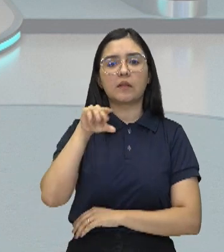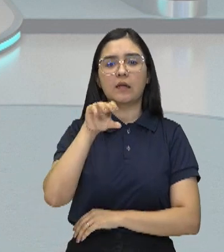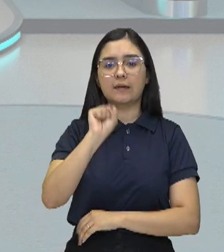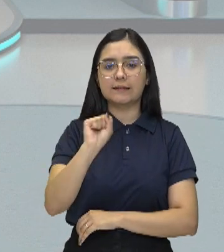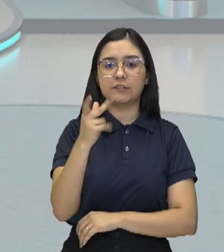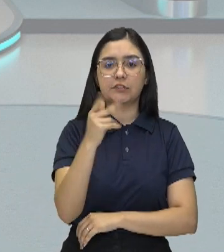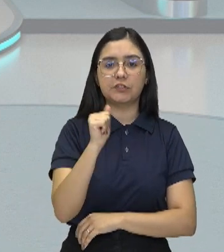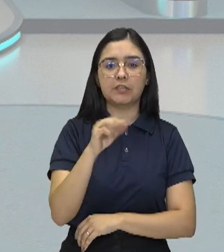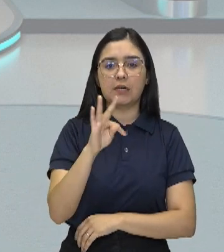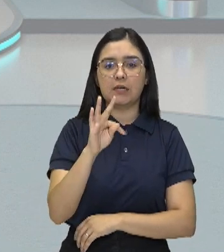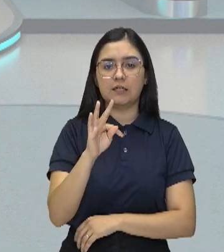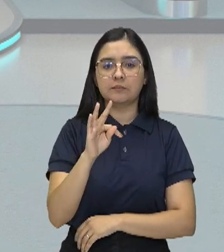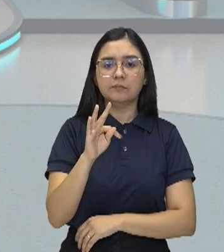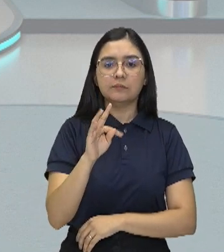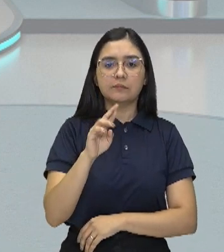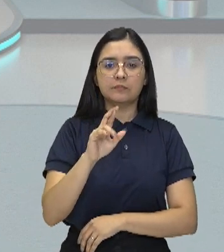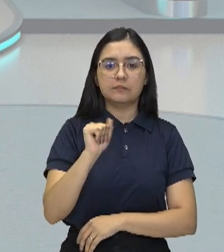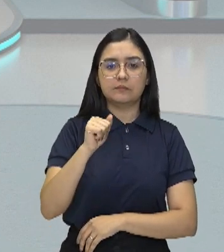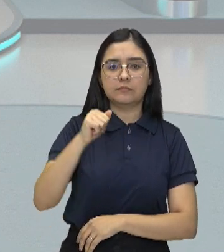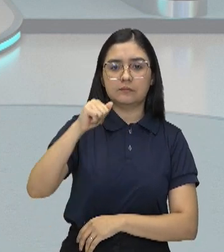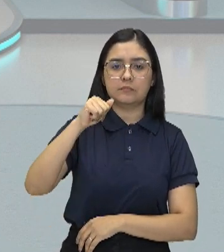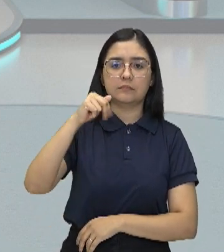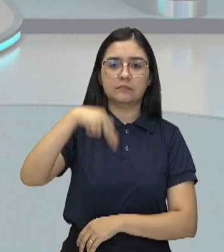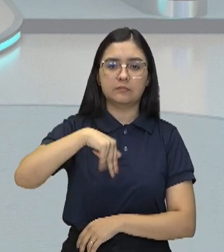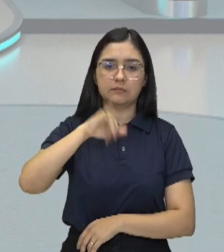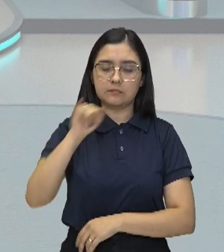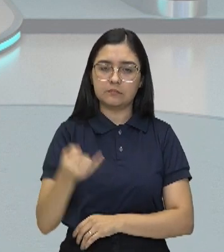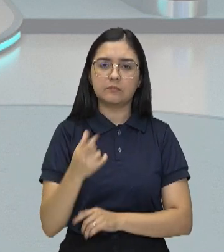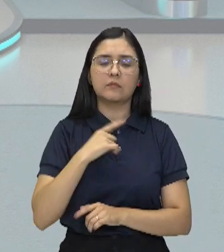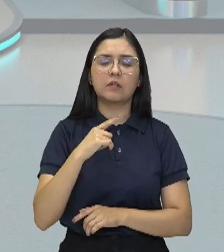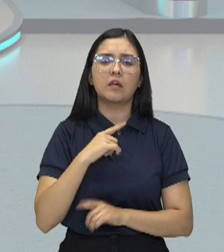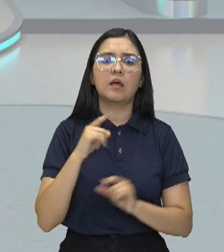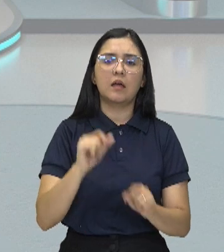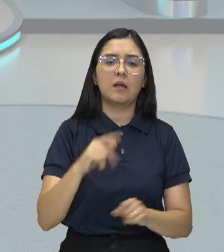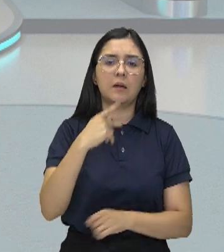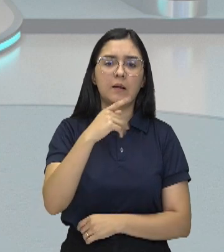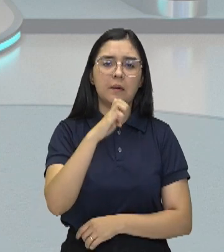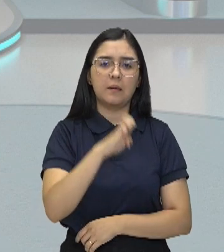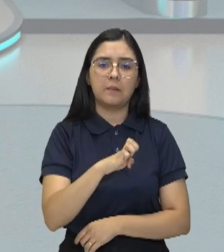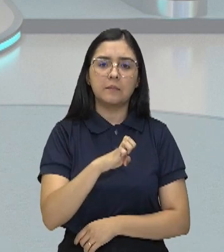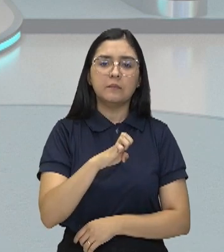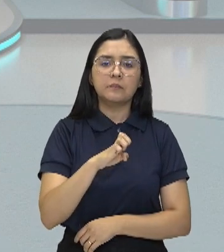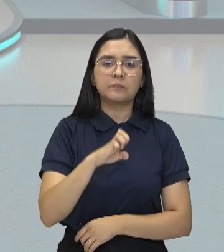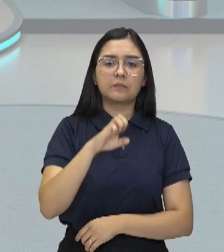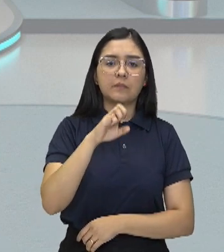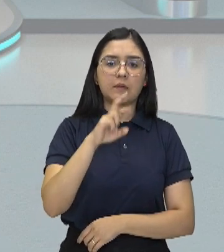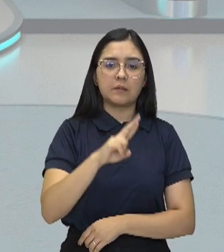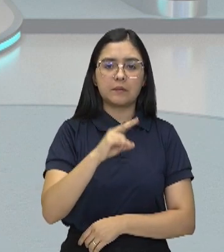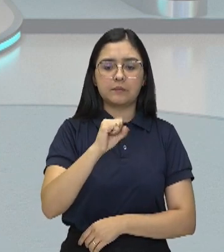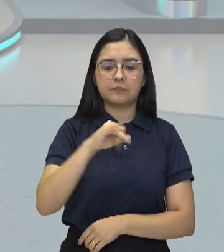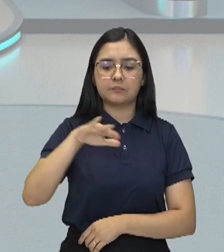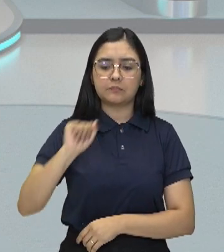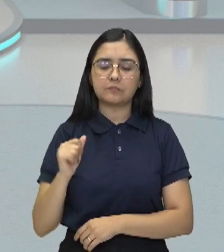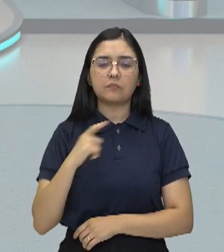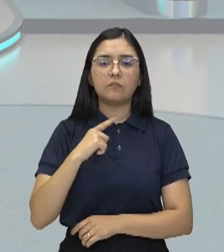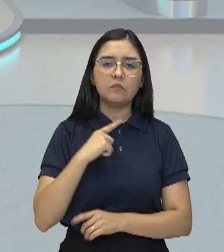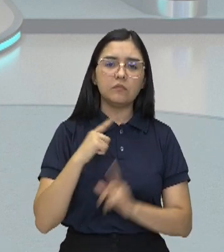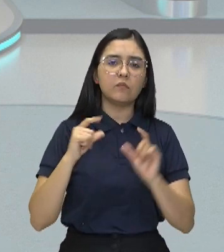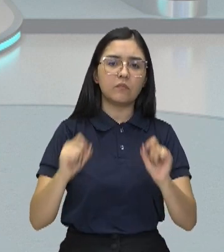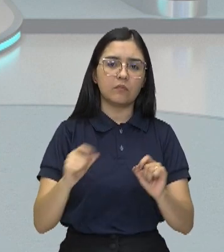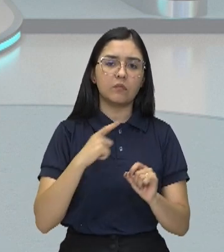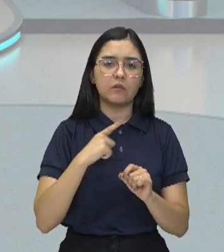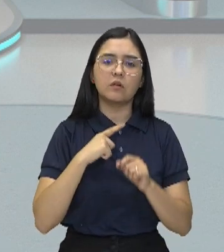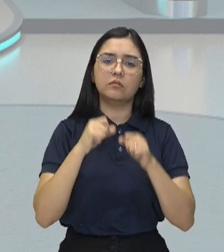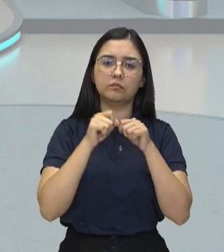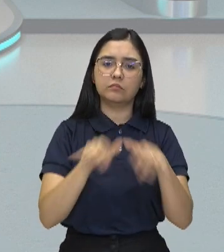aí as aulas de história, a Pérsia foi um grande império também que surgiu ali no Oriente Médio, se estendeu até grande